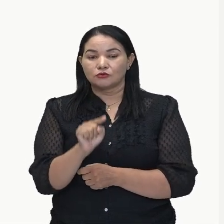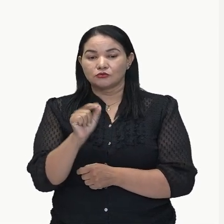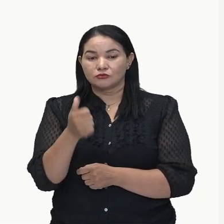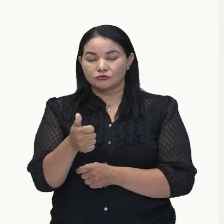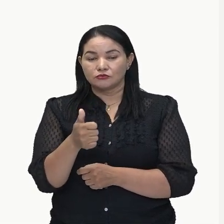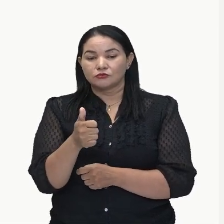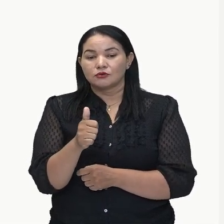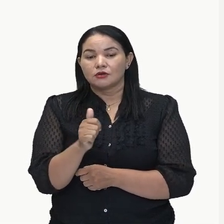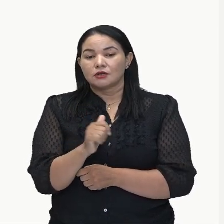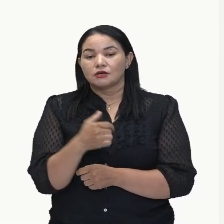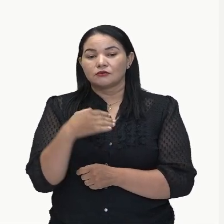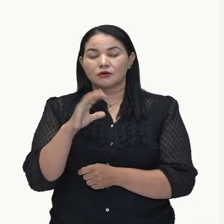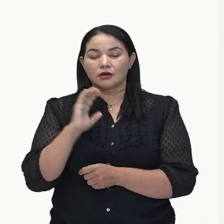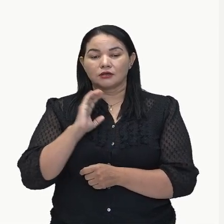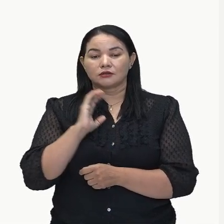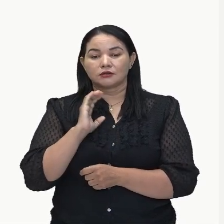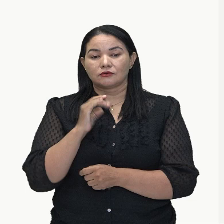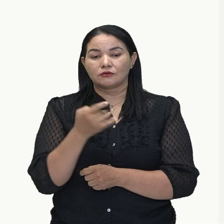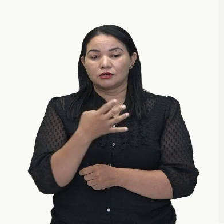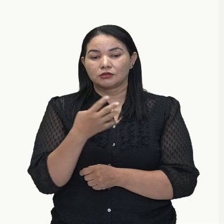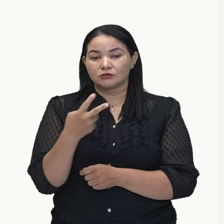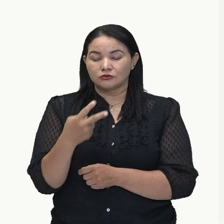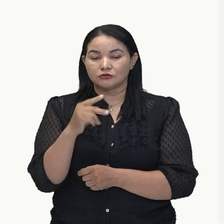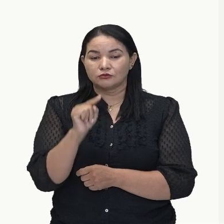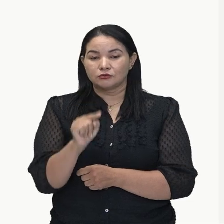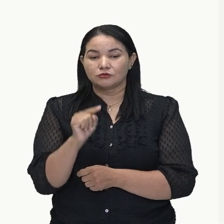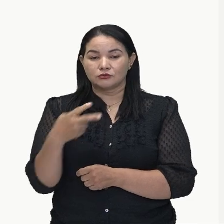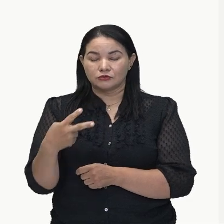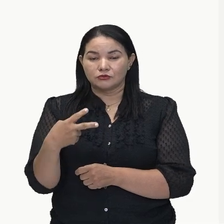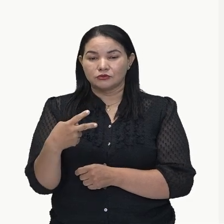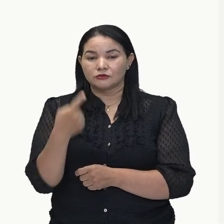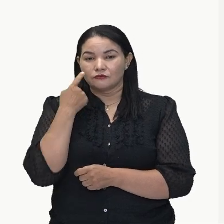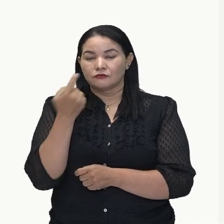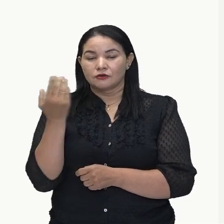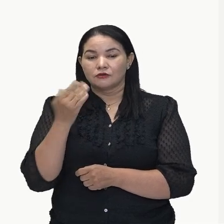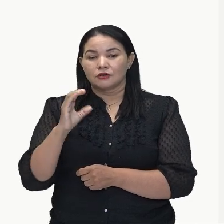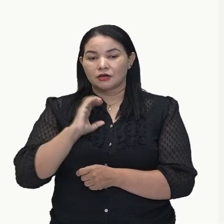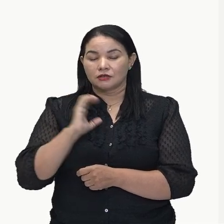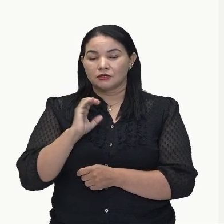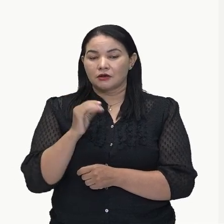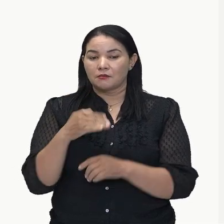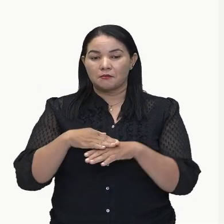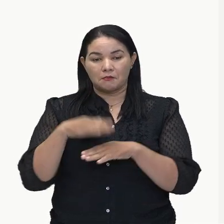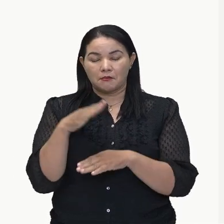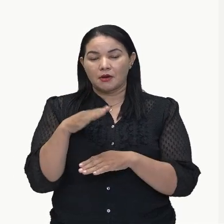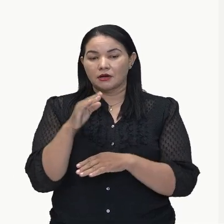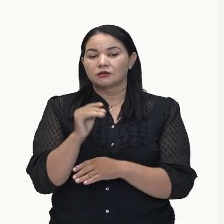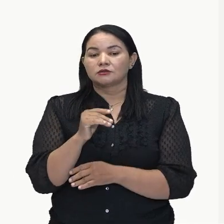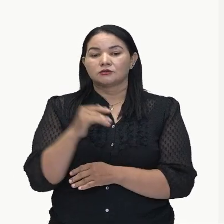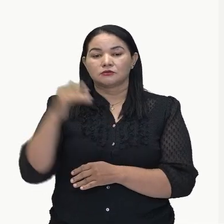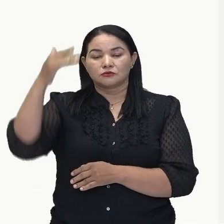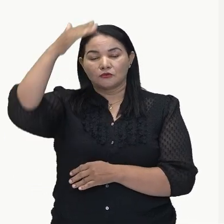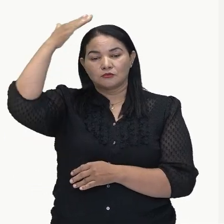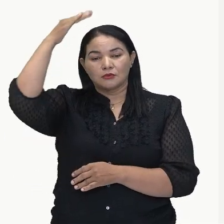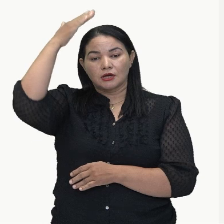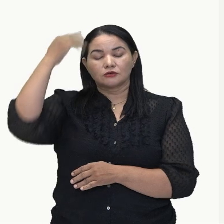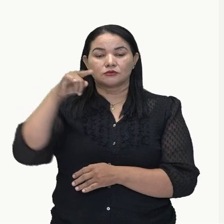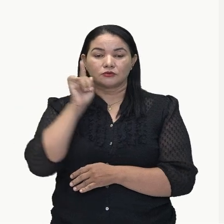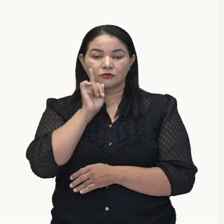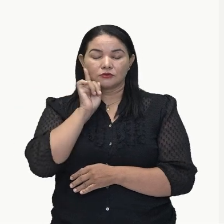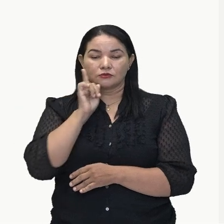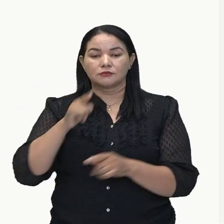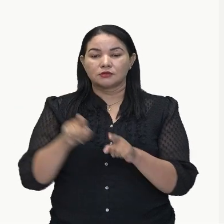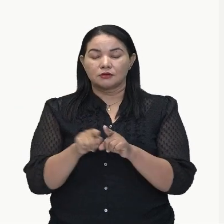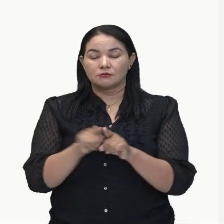com 42,2. Olha só, o Canadá bem maior que os Estados Unidos, bem maior que o México, né? E na América do